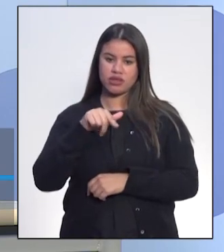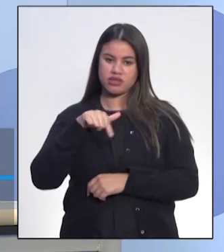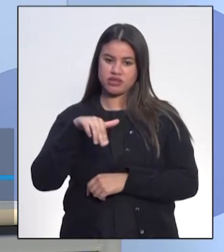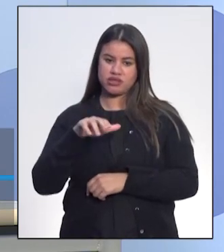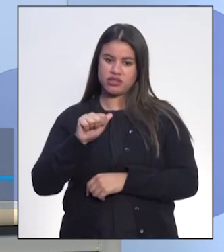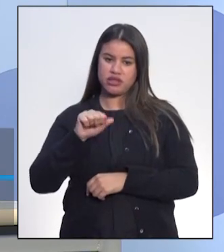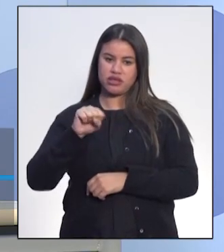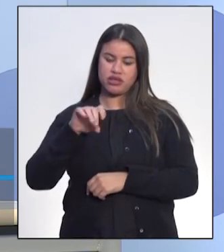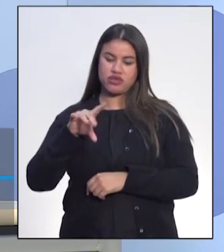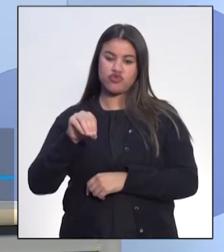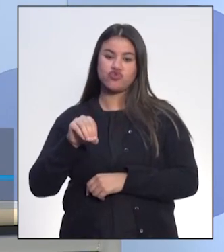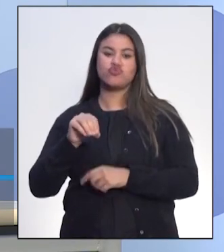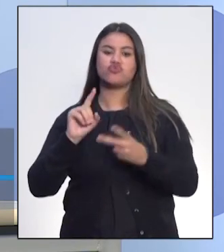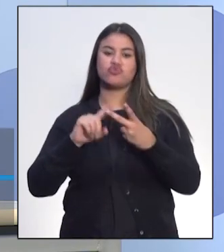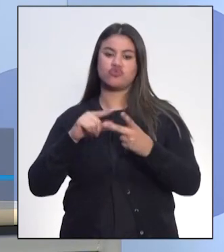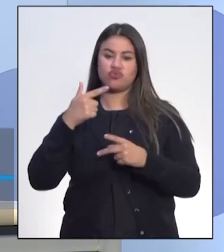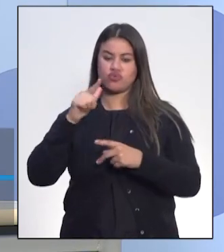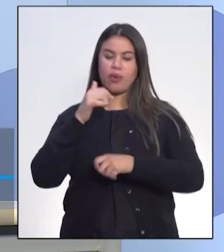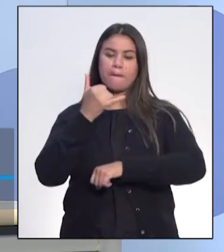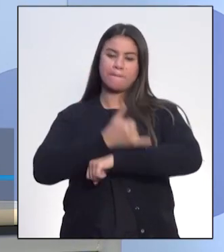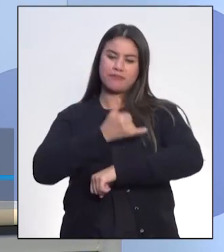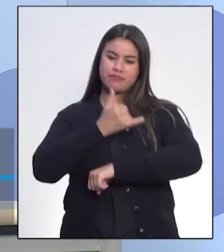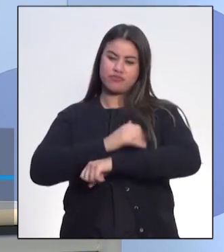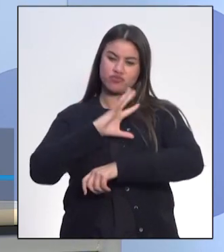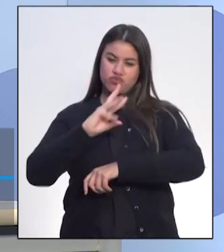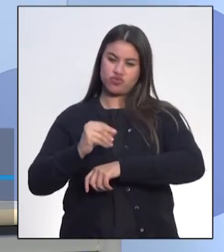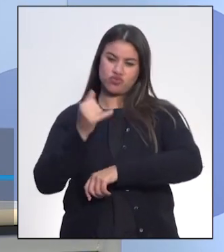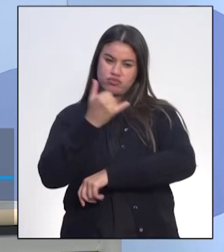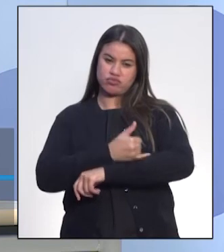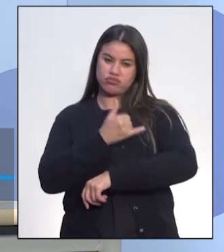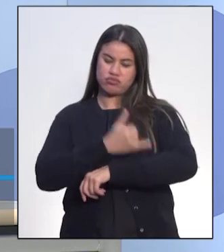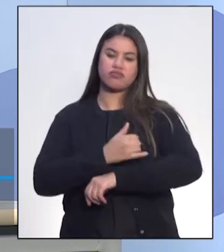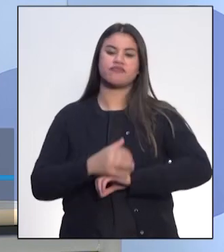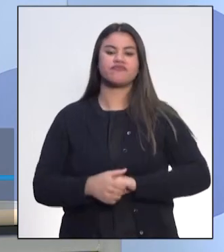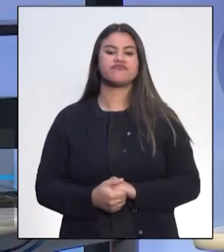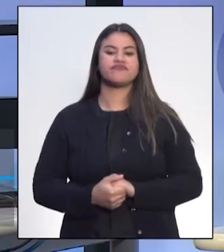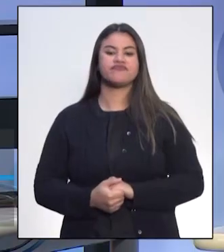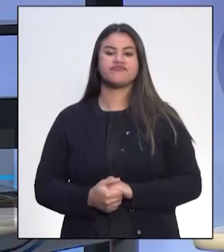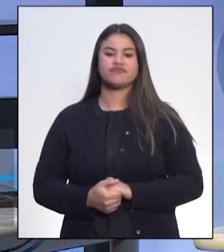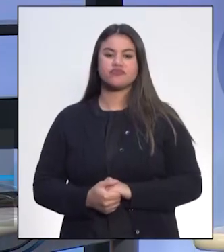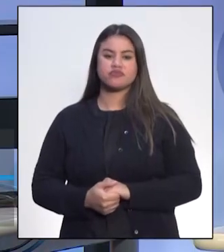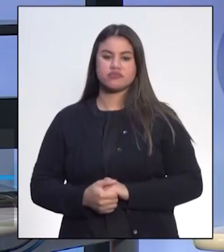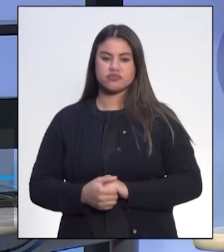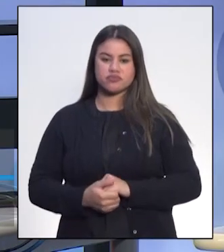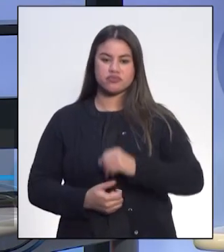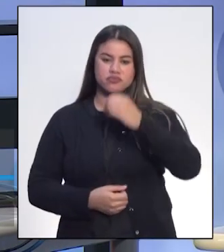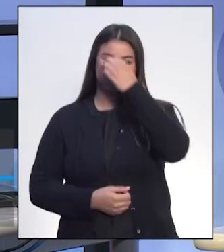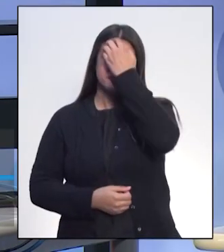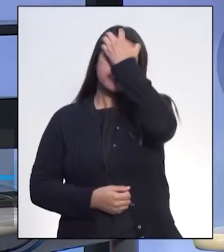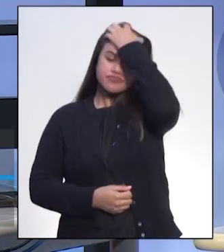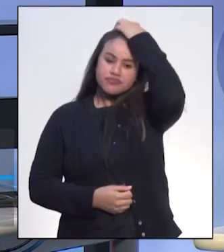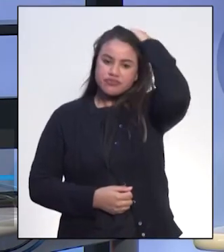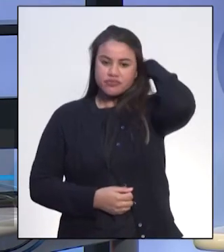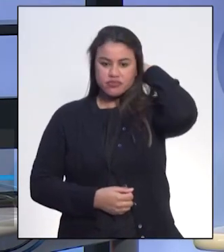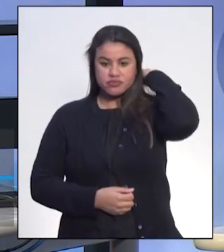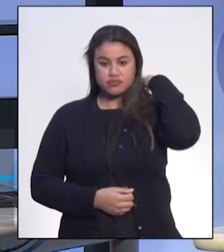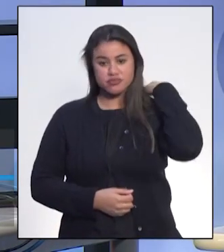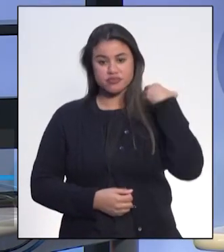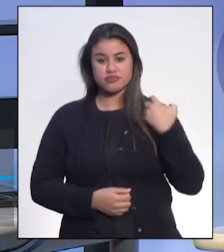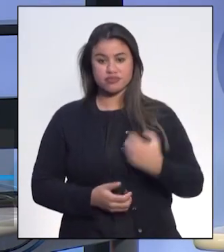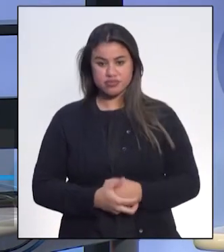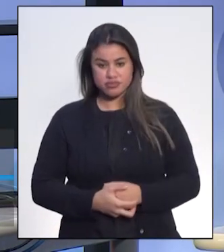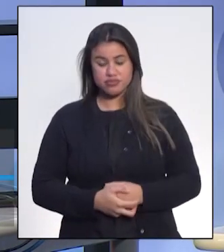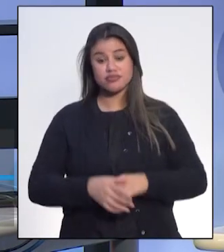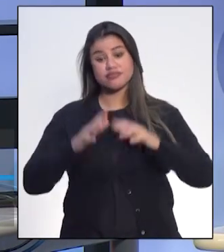é um metal, então essa ligação aí, por isso que é uma ligação iônica. Perfeito. Perfeito, pessoal. Então, aí, ó, já